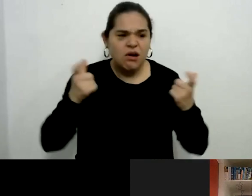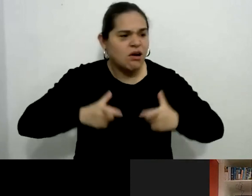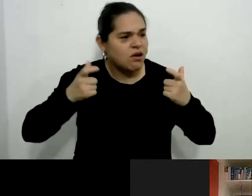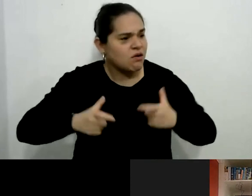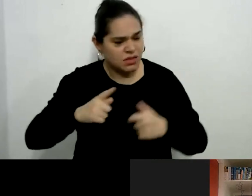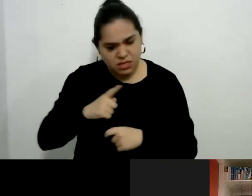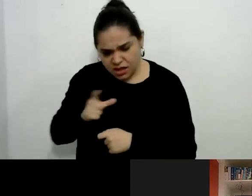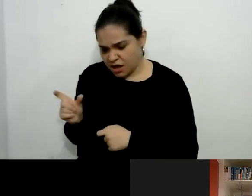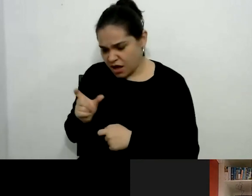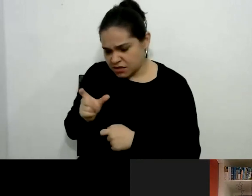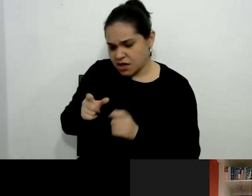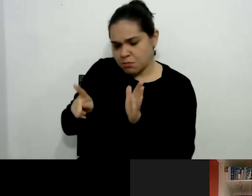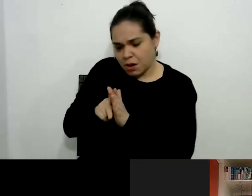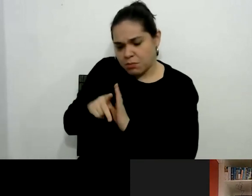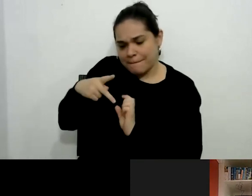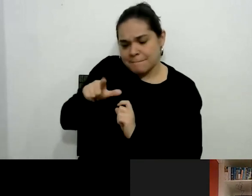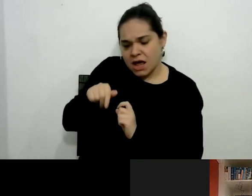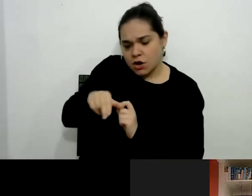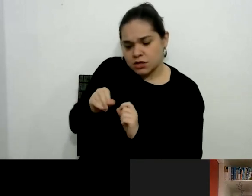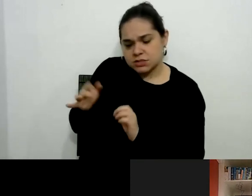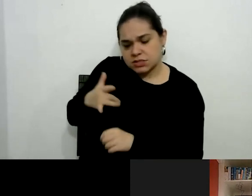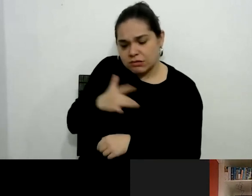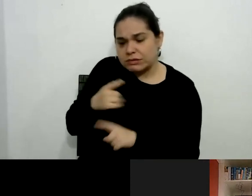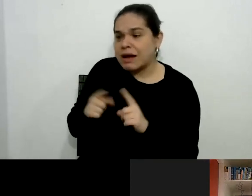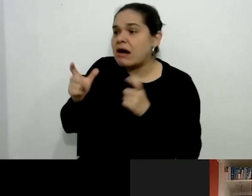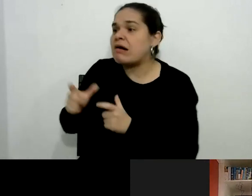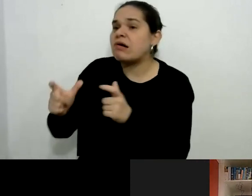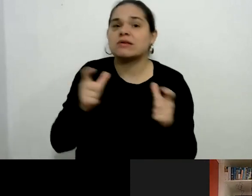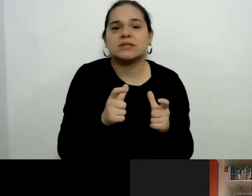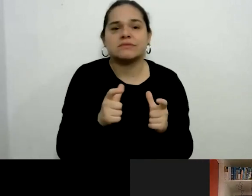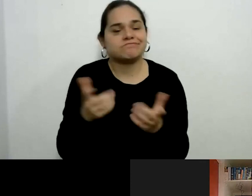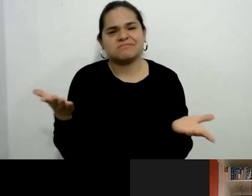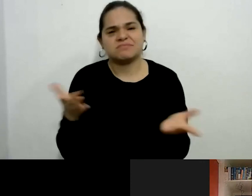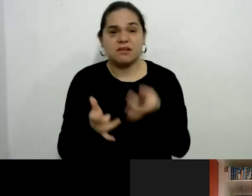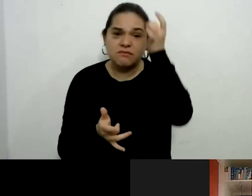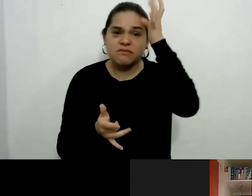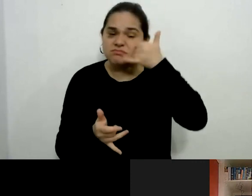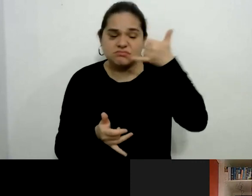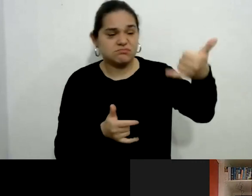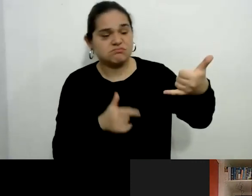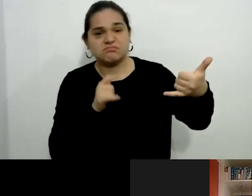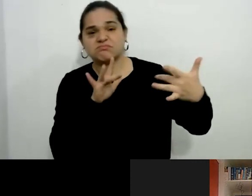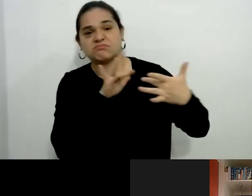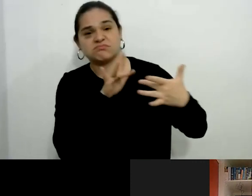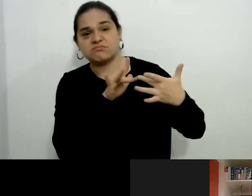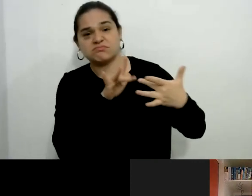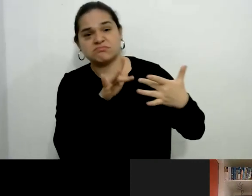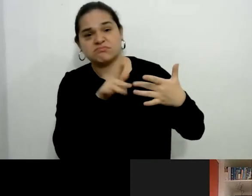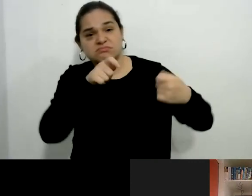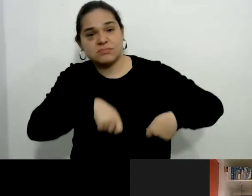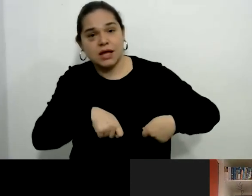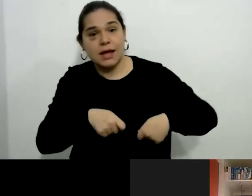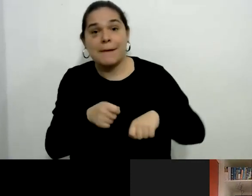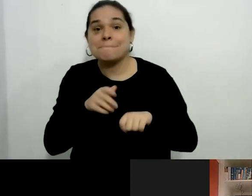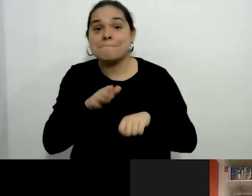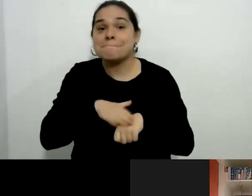aqui? Você vai poder ter acesso ao médico através do seu celular na palma da sua mão ali por um preço que vai ser menor do que o estacionamento, que é